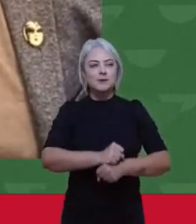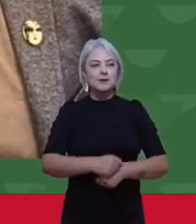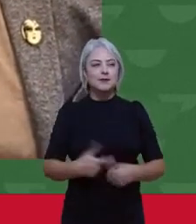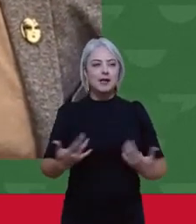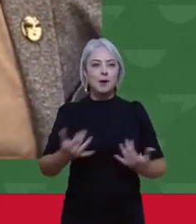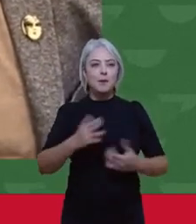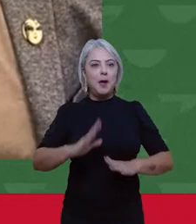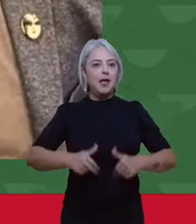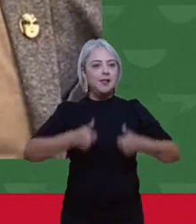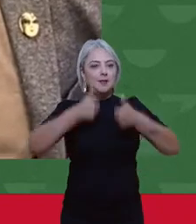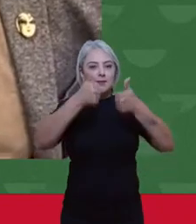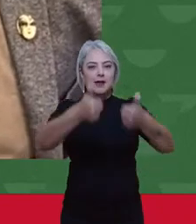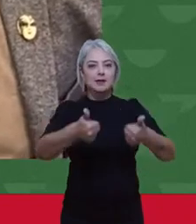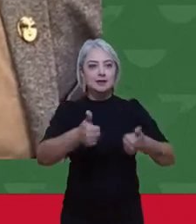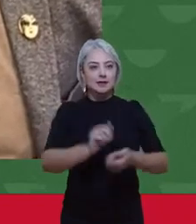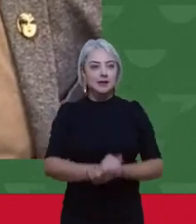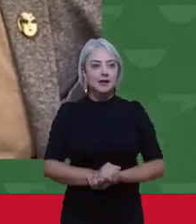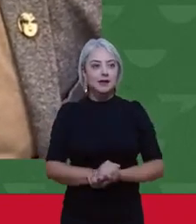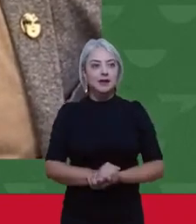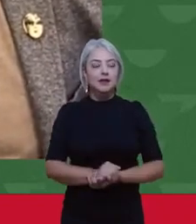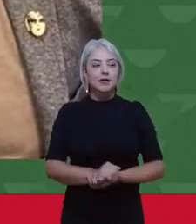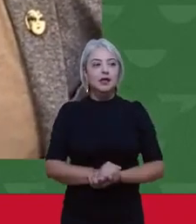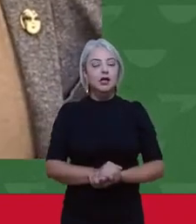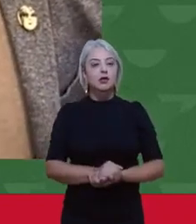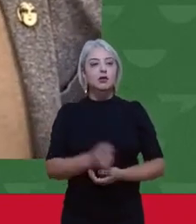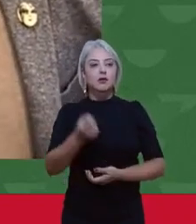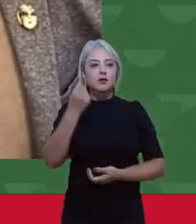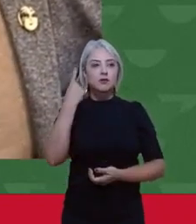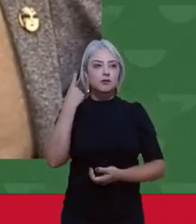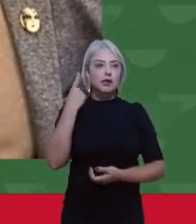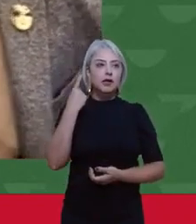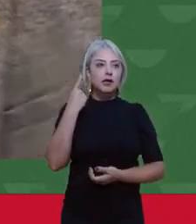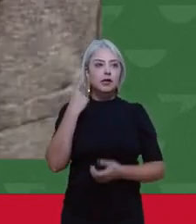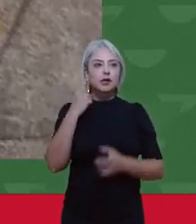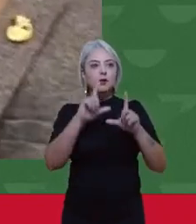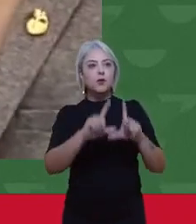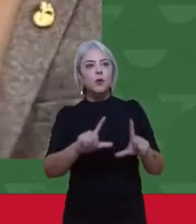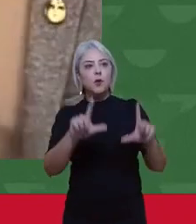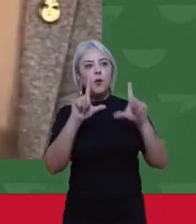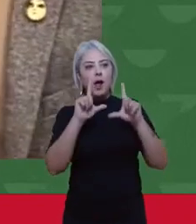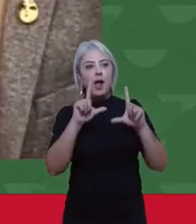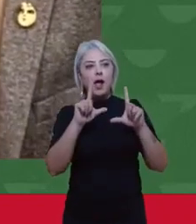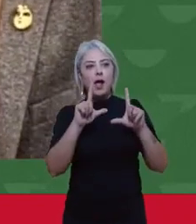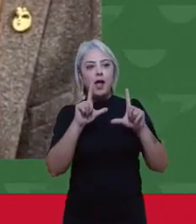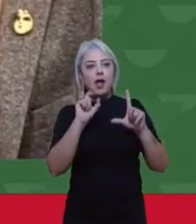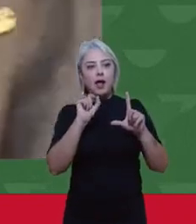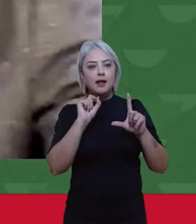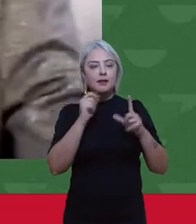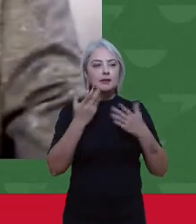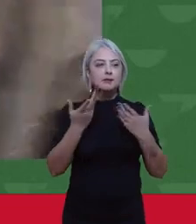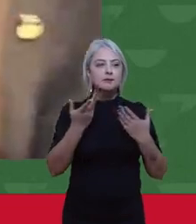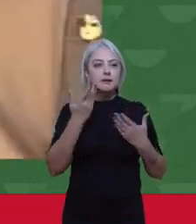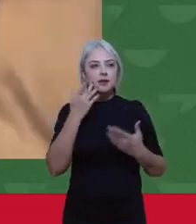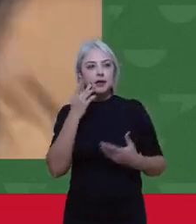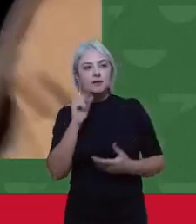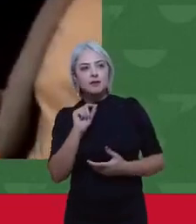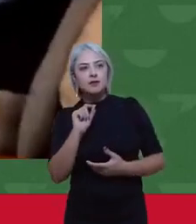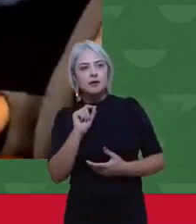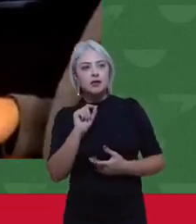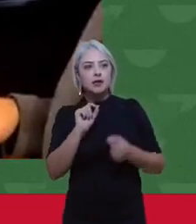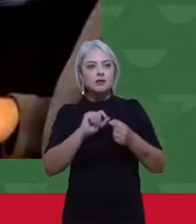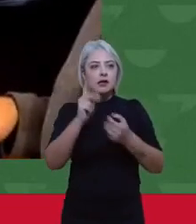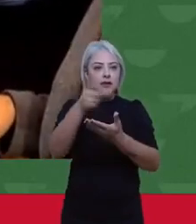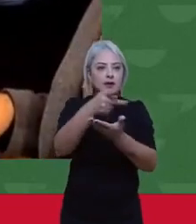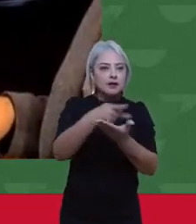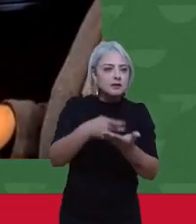mais qualidade ainda, né. E eu estou vendo, ao fundo, aí você tem uns quadros que aparecem aí nas imagens. Eu estava vendo no Instagram, você que